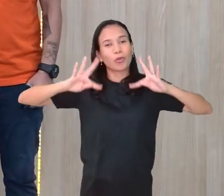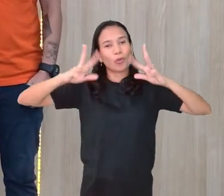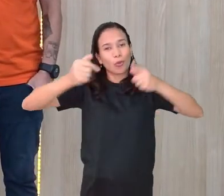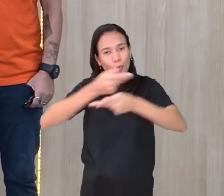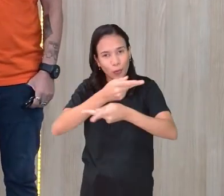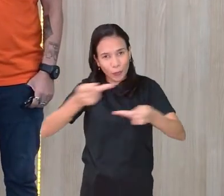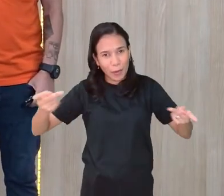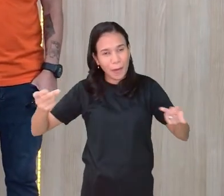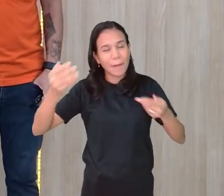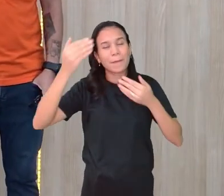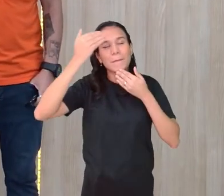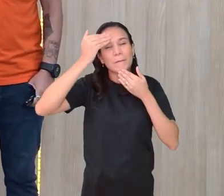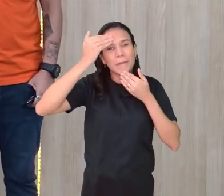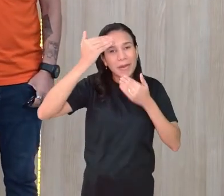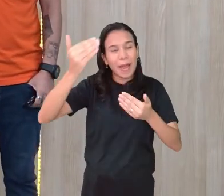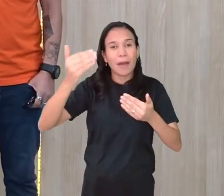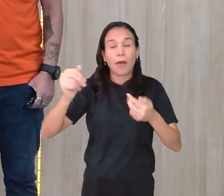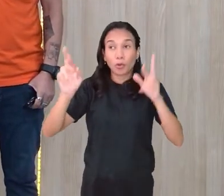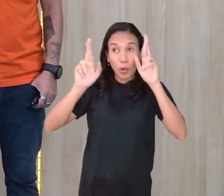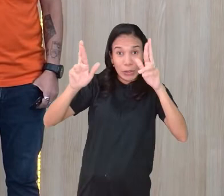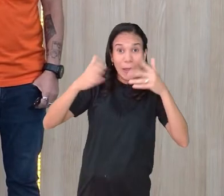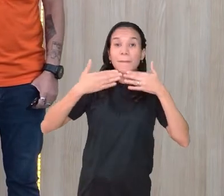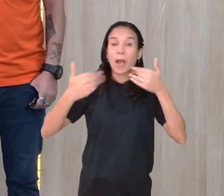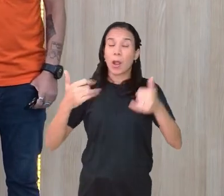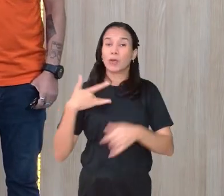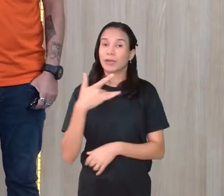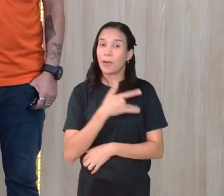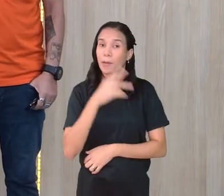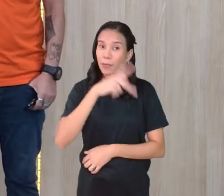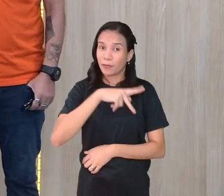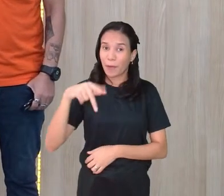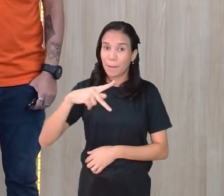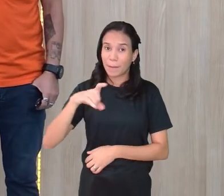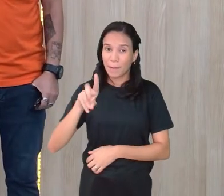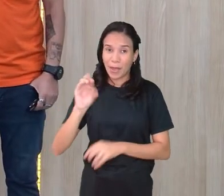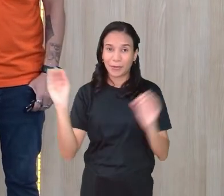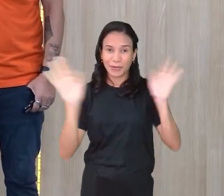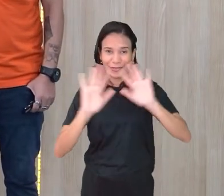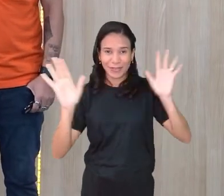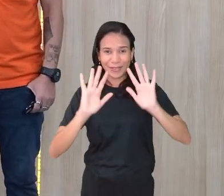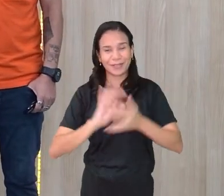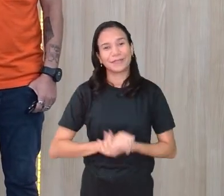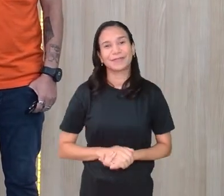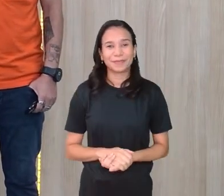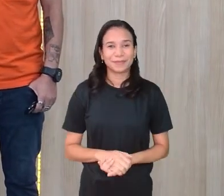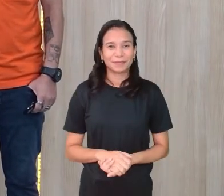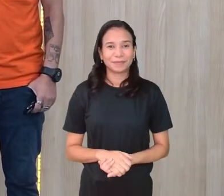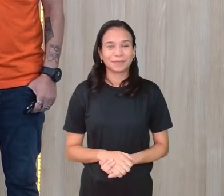vocês. Muitíssimo obrigado. Melhoras, professor Pedro. Um tchau, tchau e até a próxima.